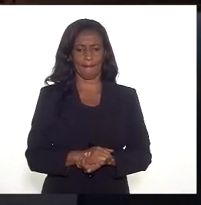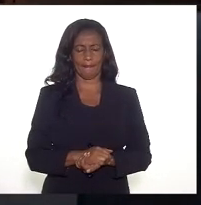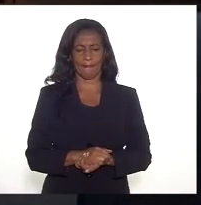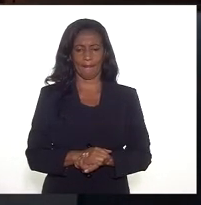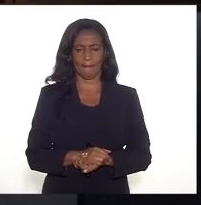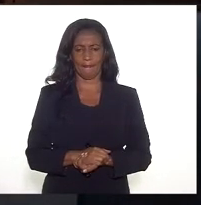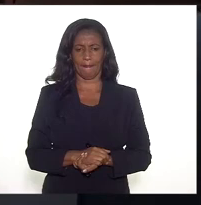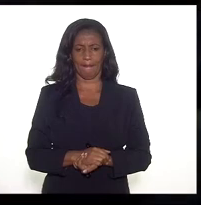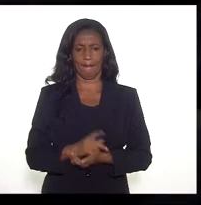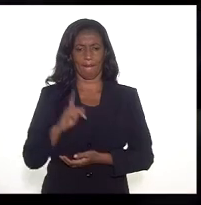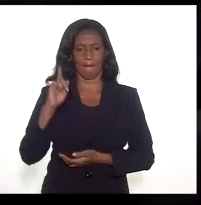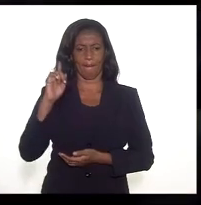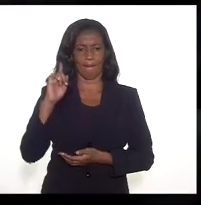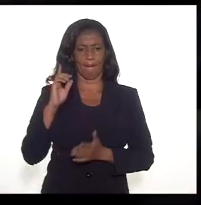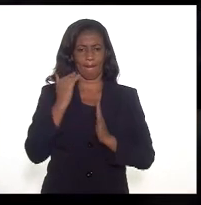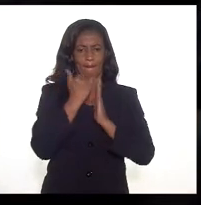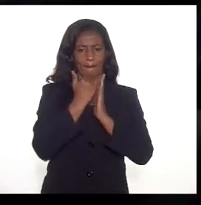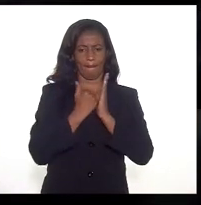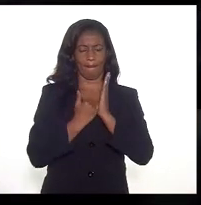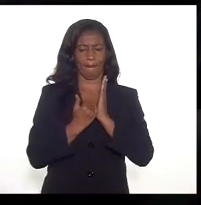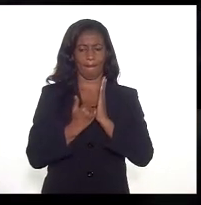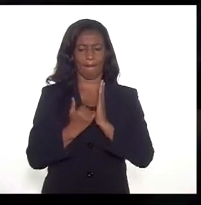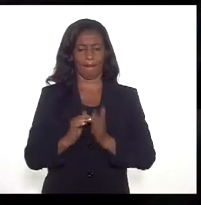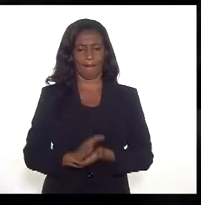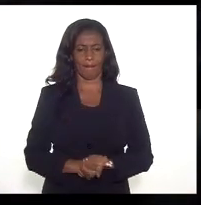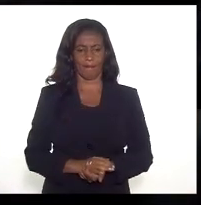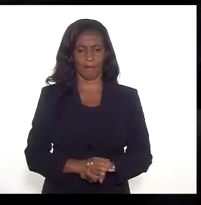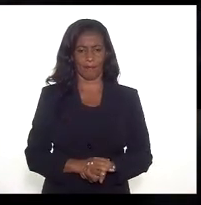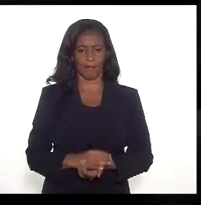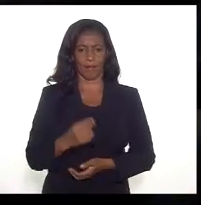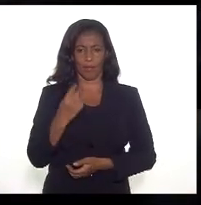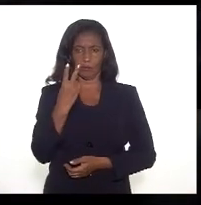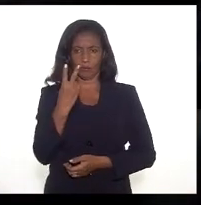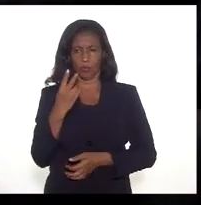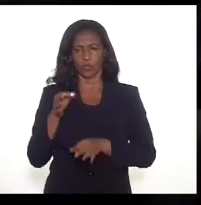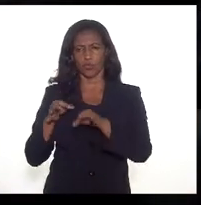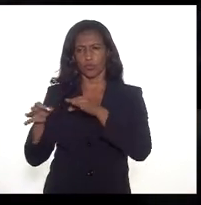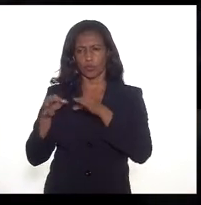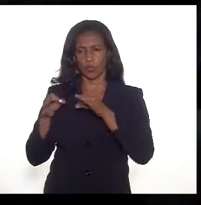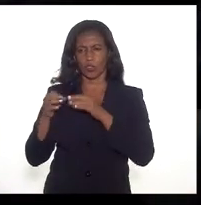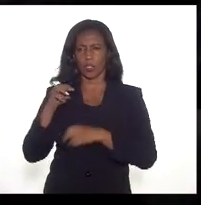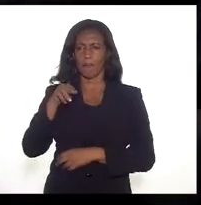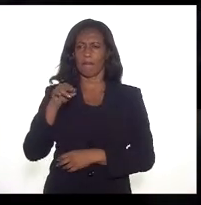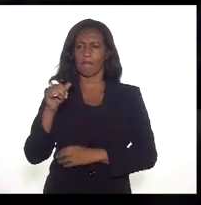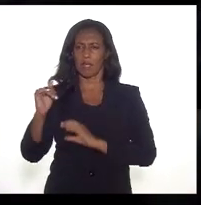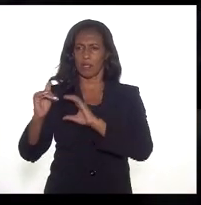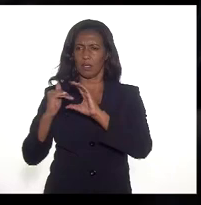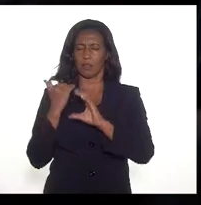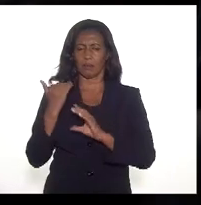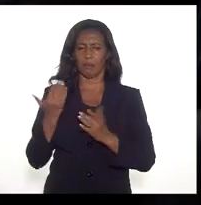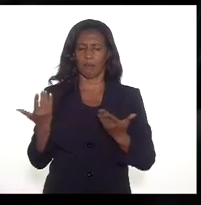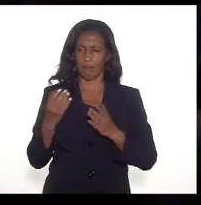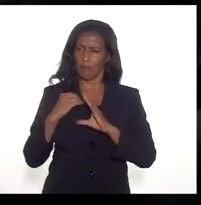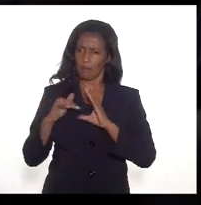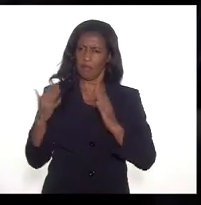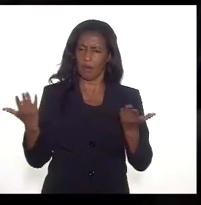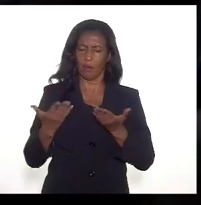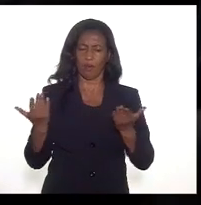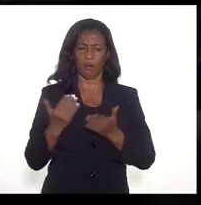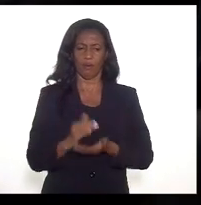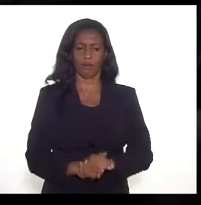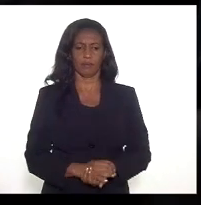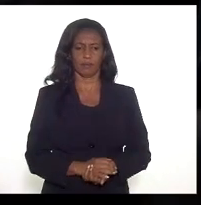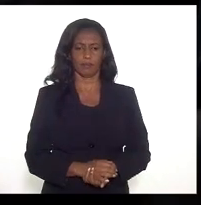projetos... Pela ordem, presidente. Só os dois projetos, Mink, manda para mim, por favor. Eu mando agora mesmo. Um abraço.